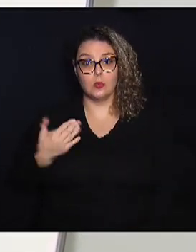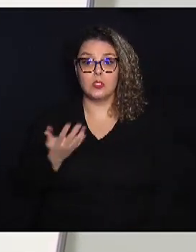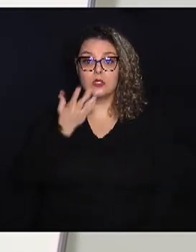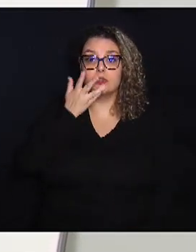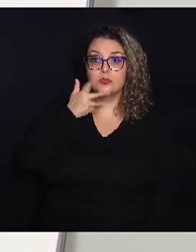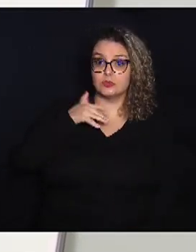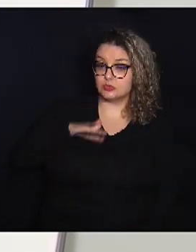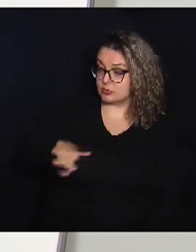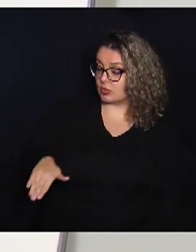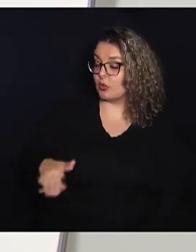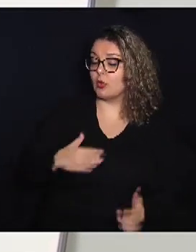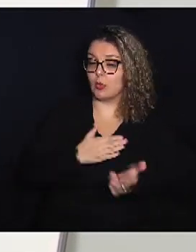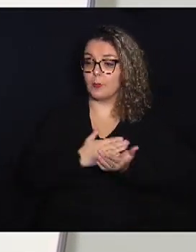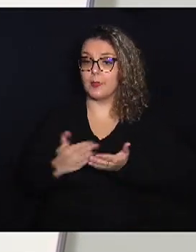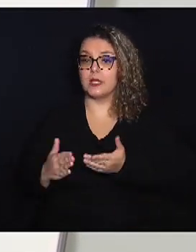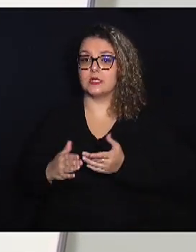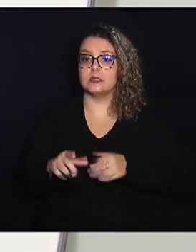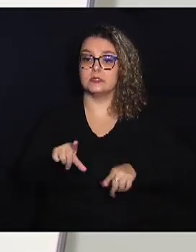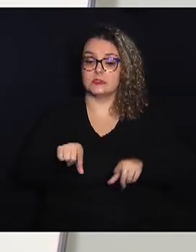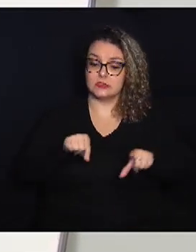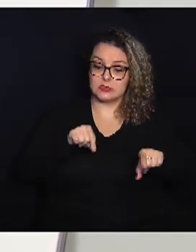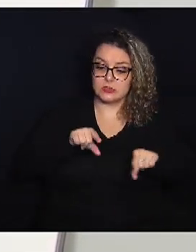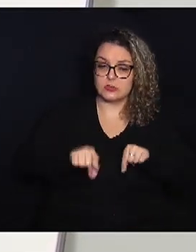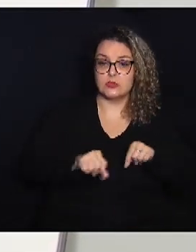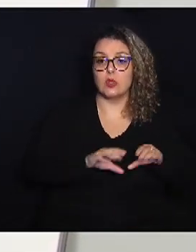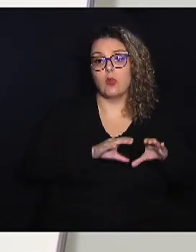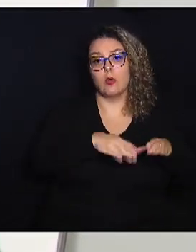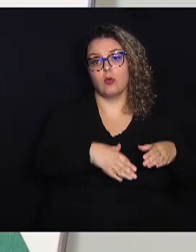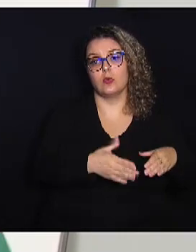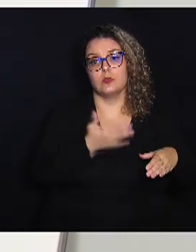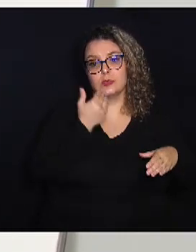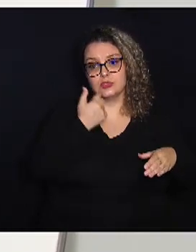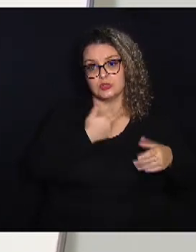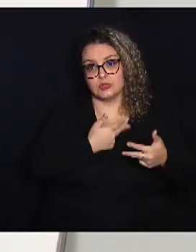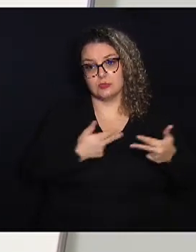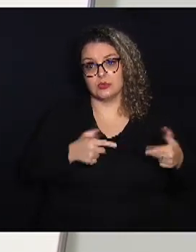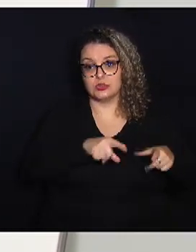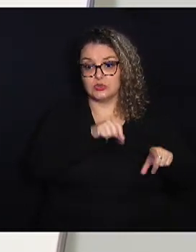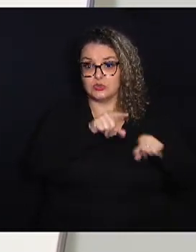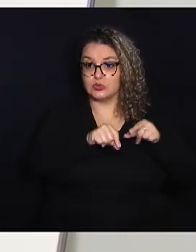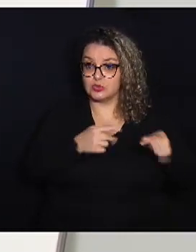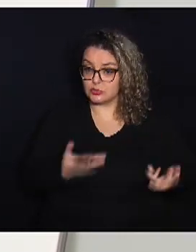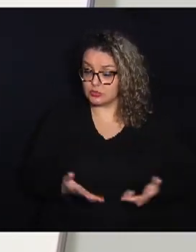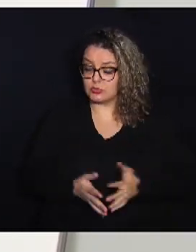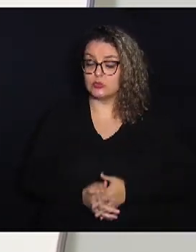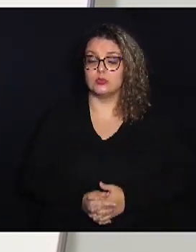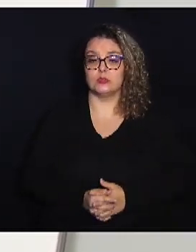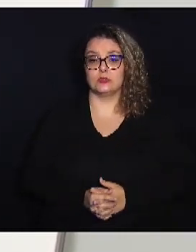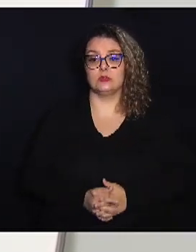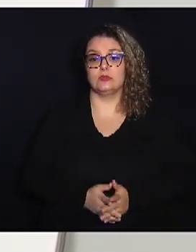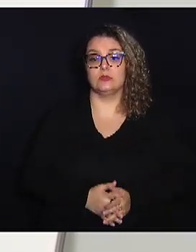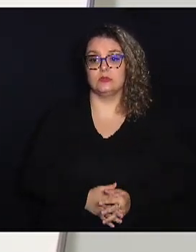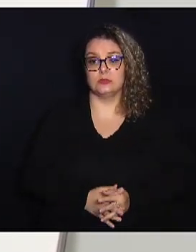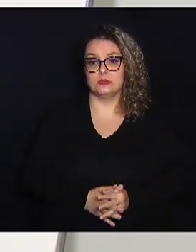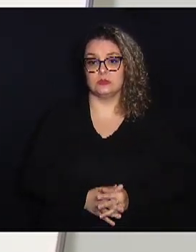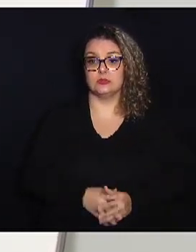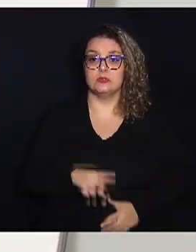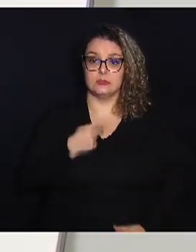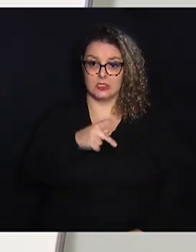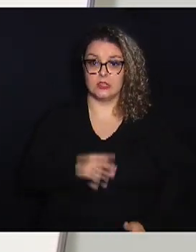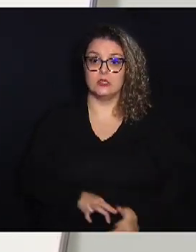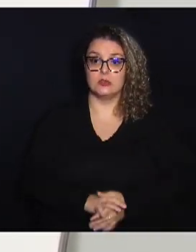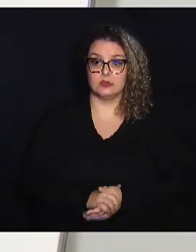passa a restringir um grupo de alimentos, ela passa a escolher, né, as escolhas dela passam a